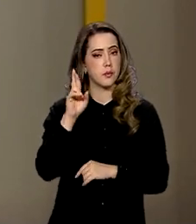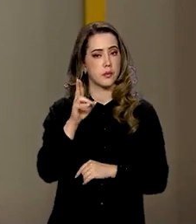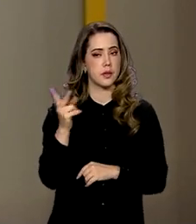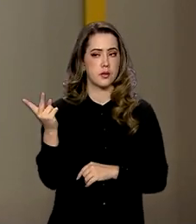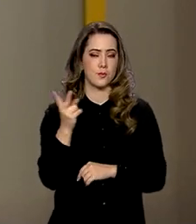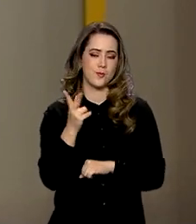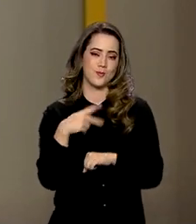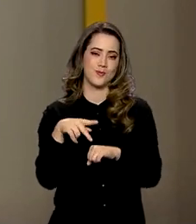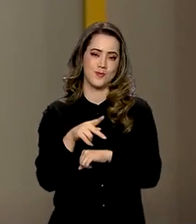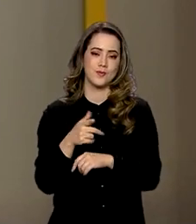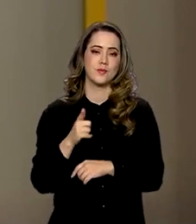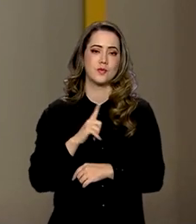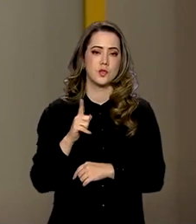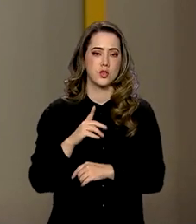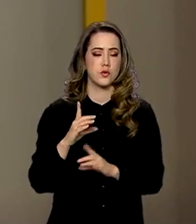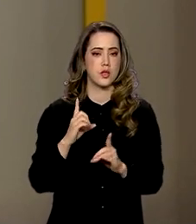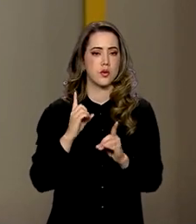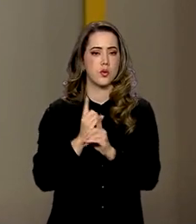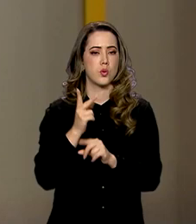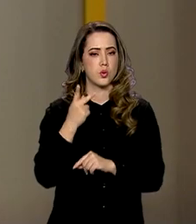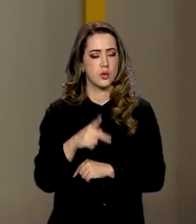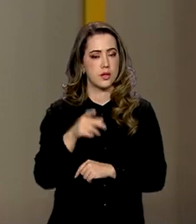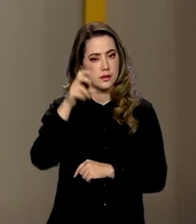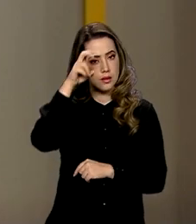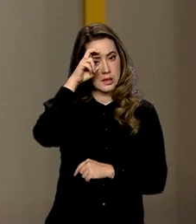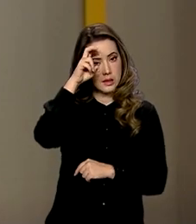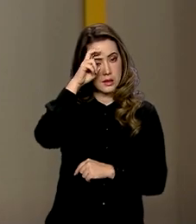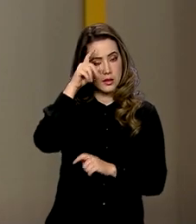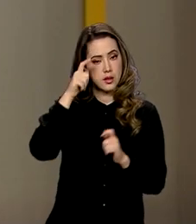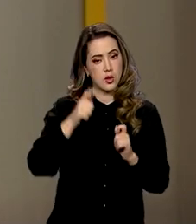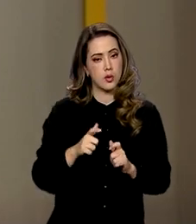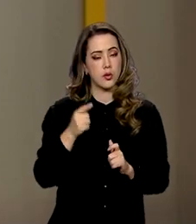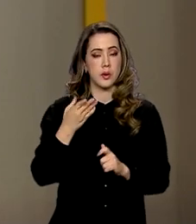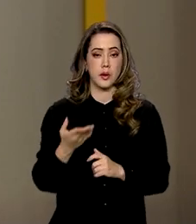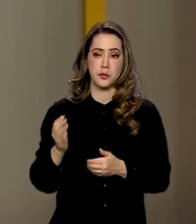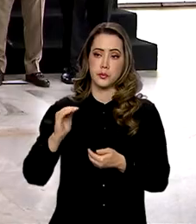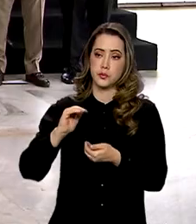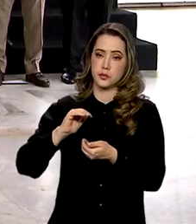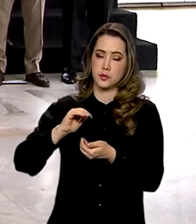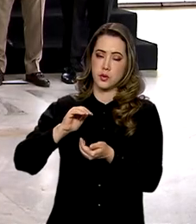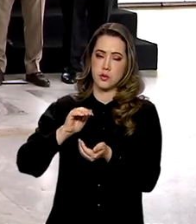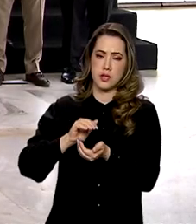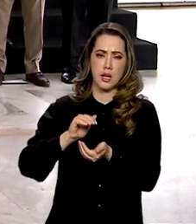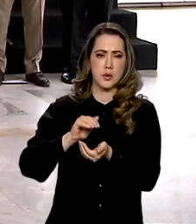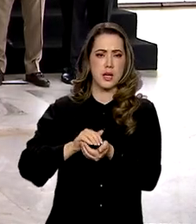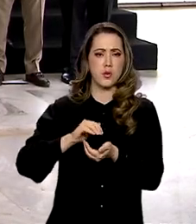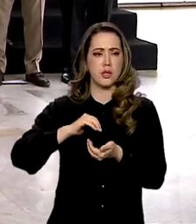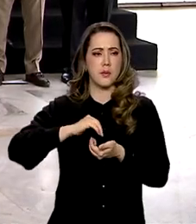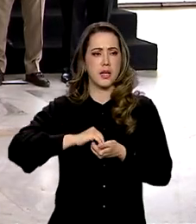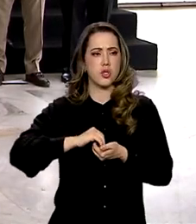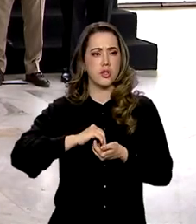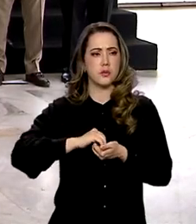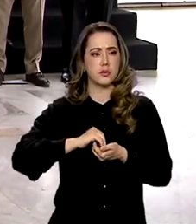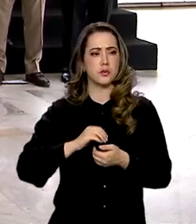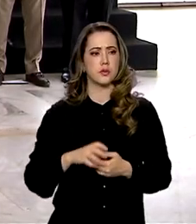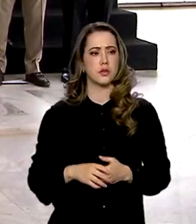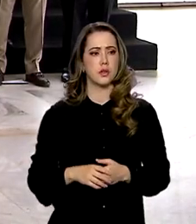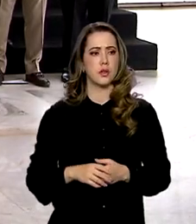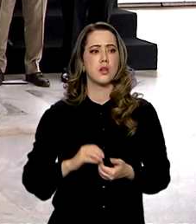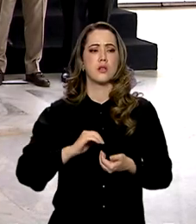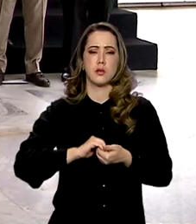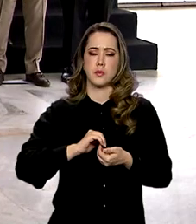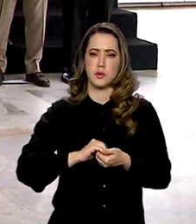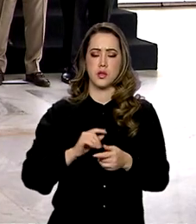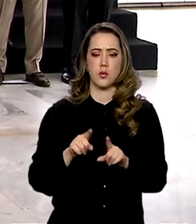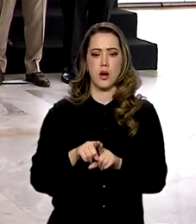dos dois países tiveram encontro nesta quinta-feira aqui no Itamarati a cosbc se reúne